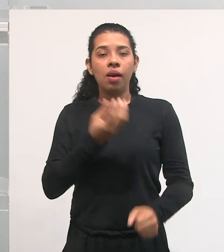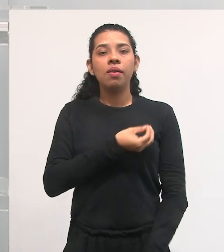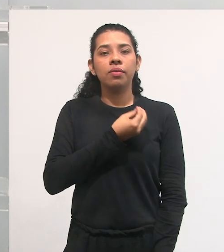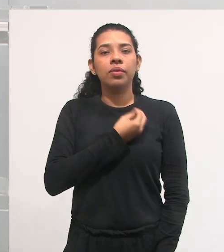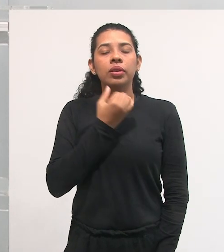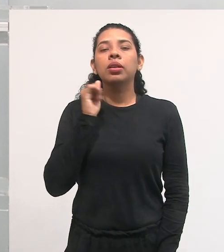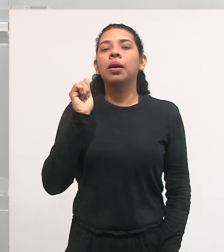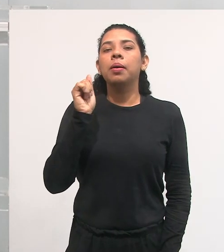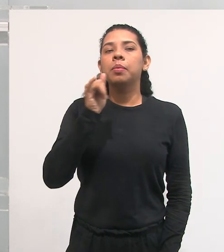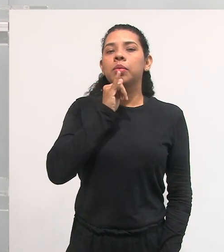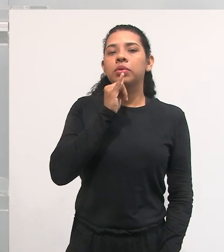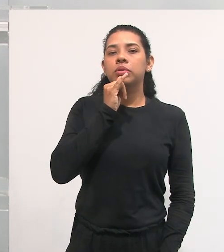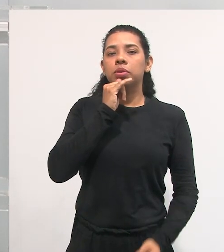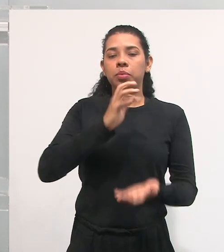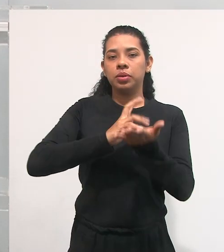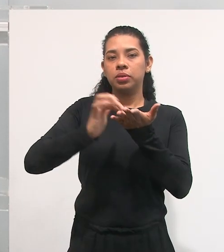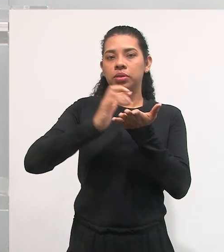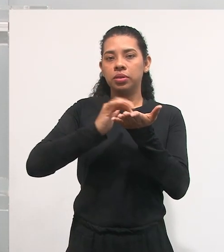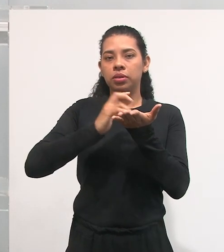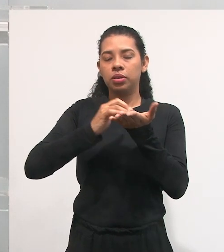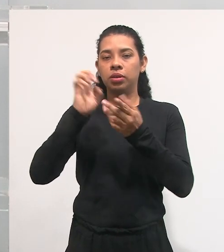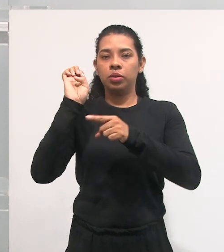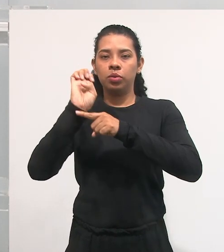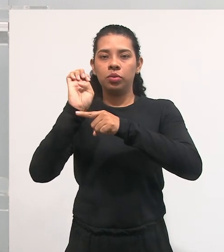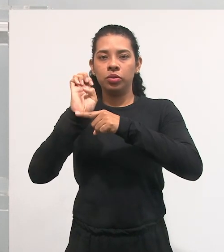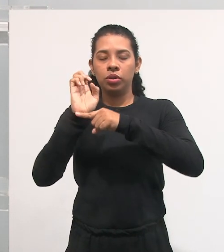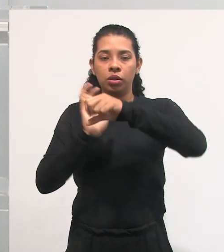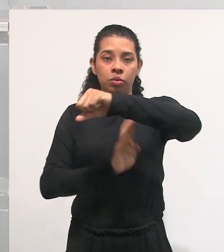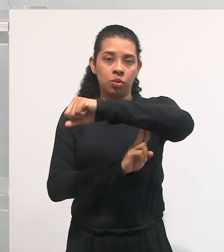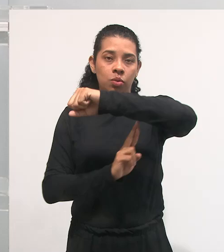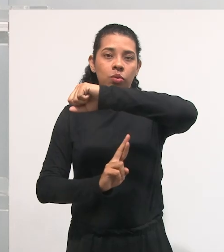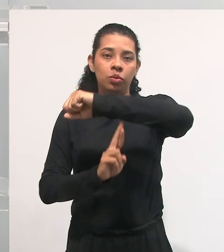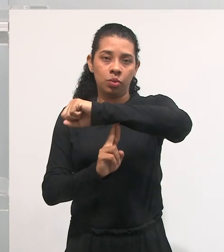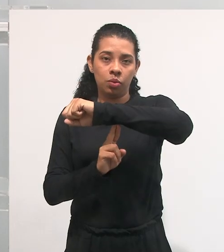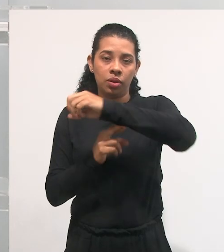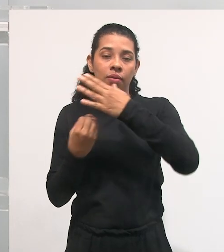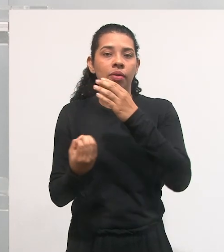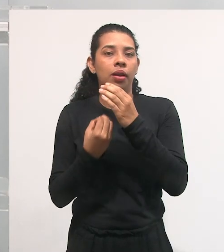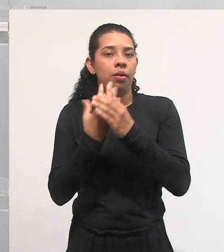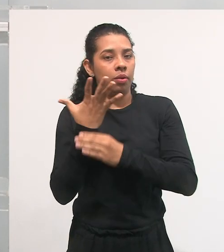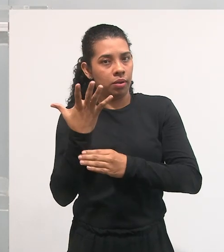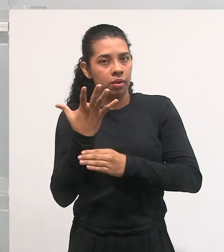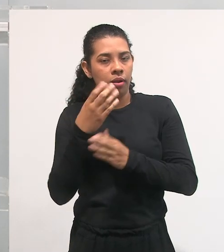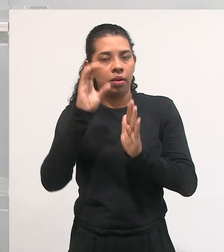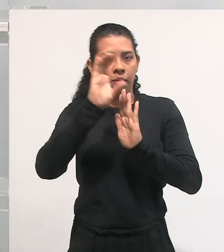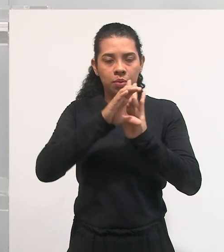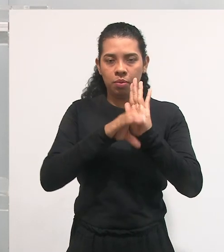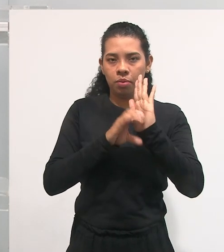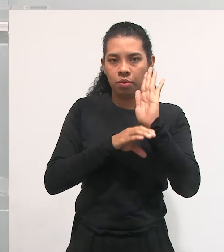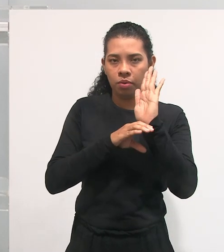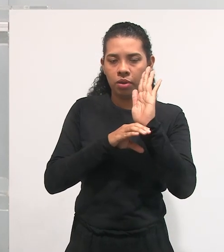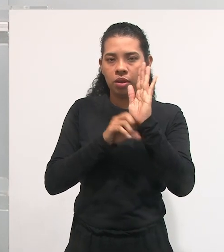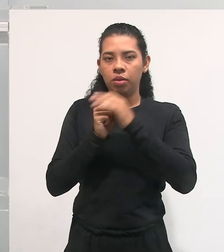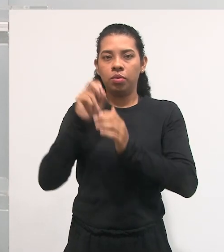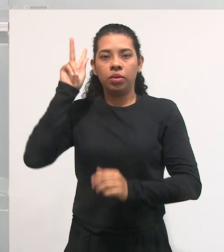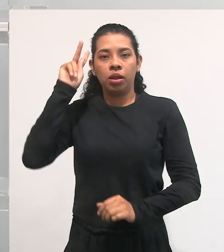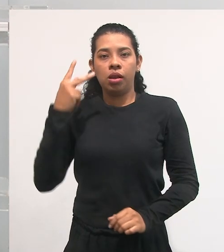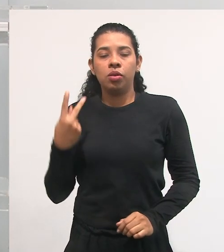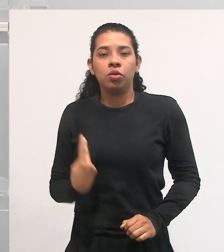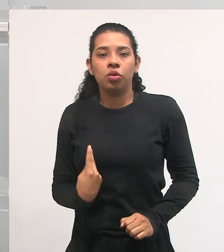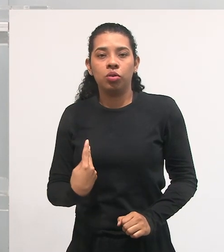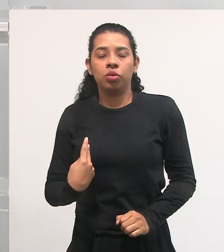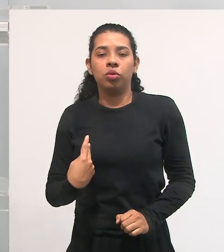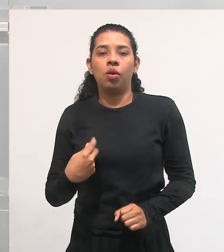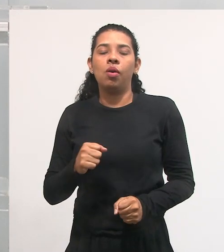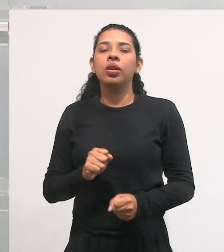Educação de Rondônia vai incluir, por exemplo, História e Geografia de Rondônia e a de São Paulo, da sua respectiva